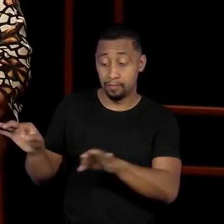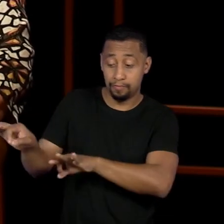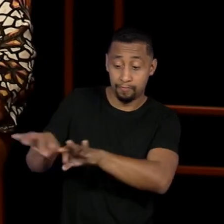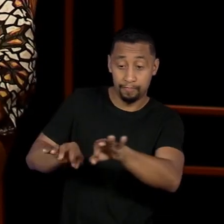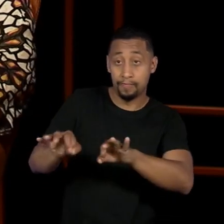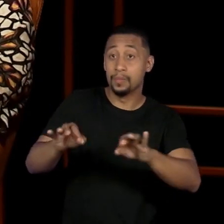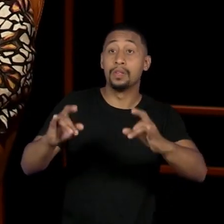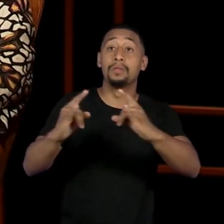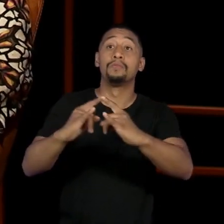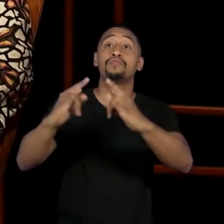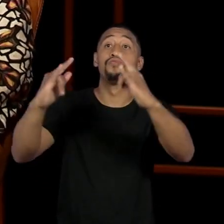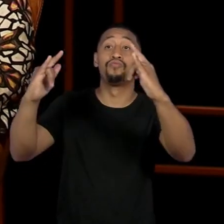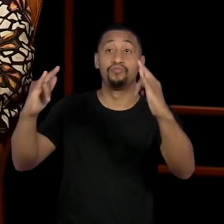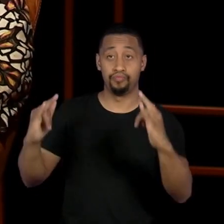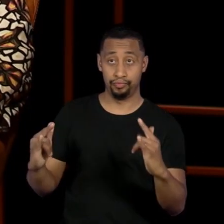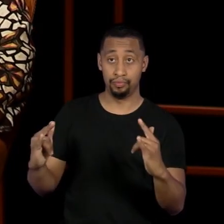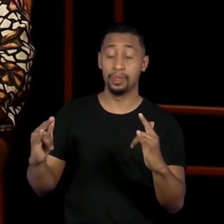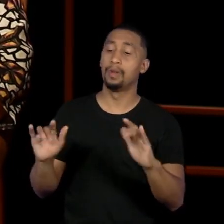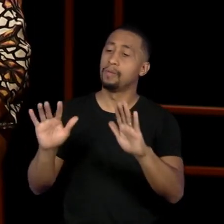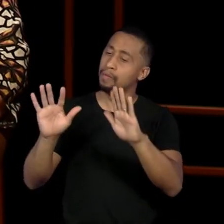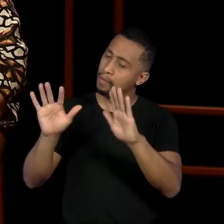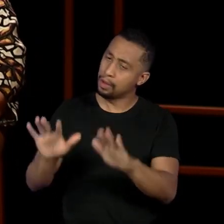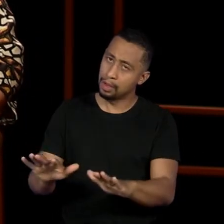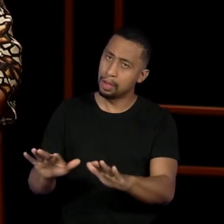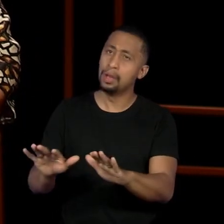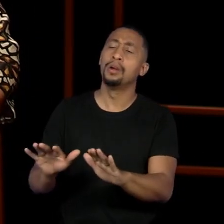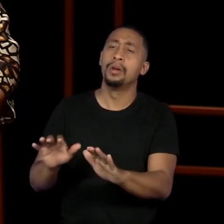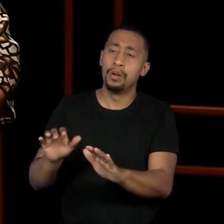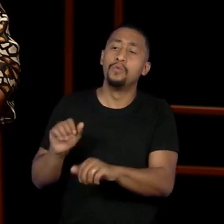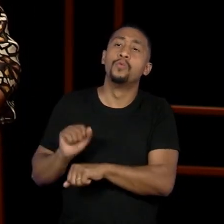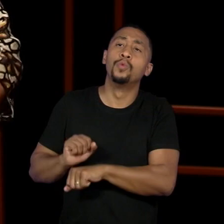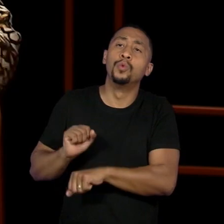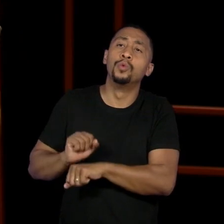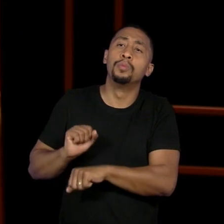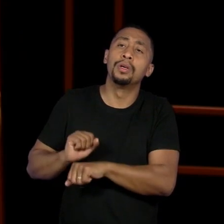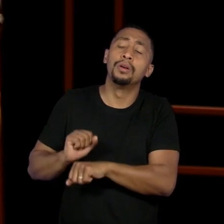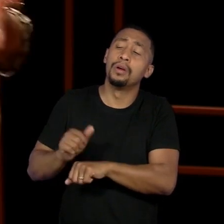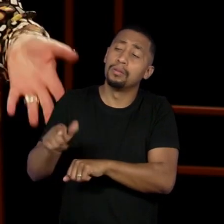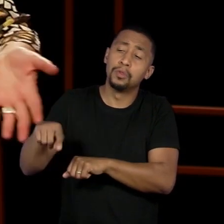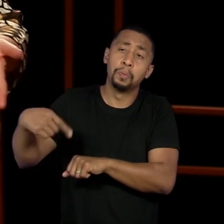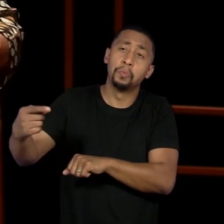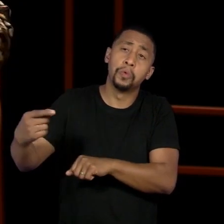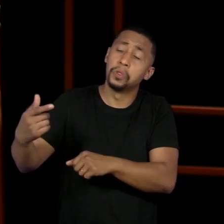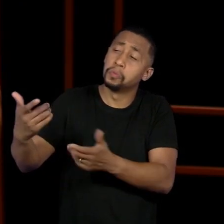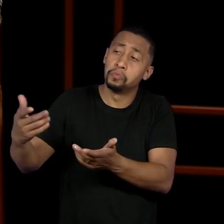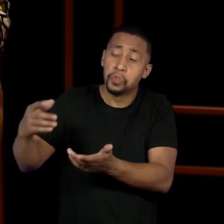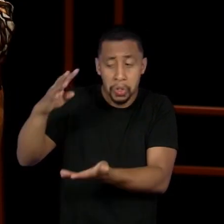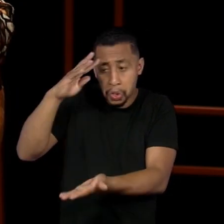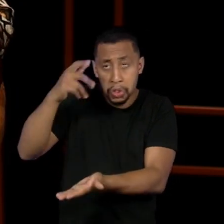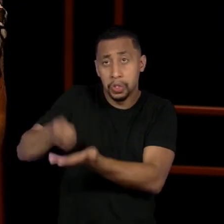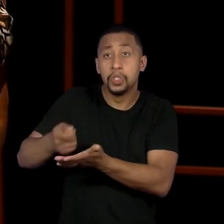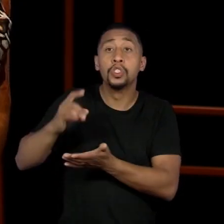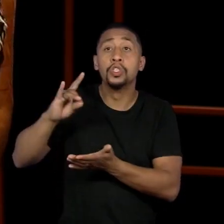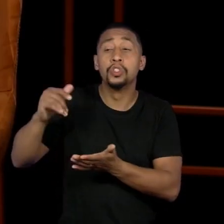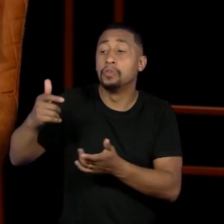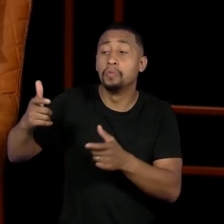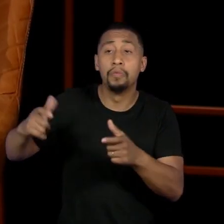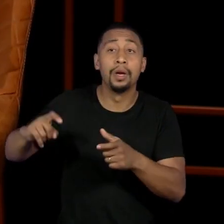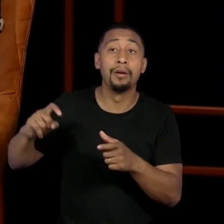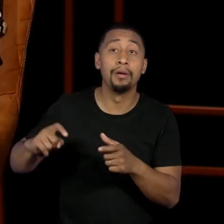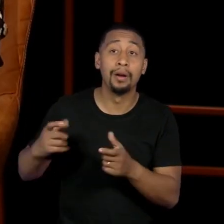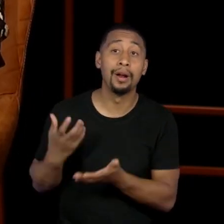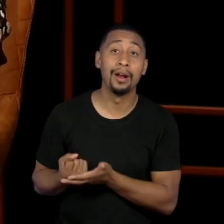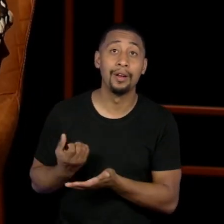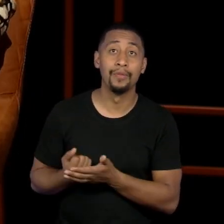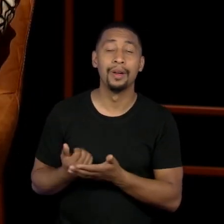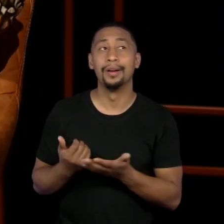tenda de campismo, não tem problema, eu só saio daqui quando o meu disco for lançado, porque tem todo mundo, tem Clayton, tem Cledir,